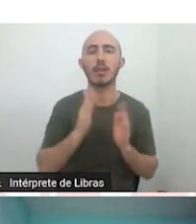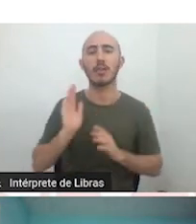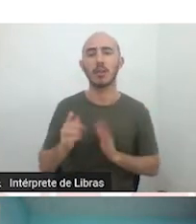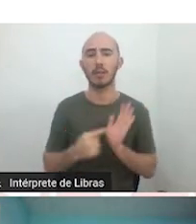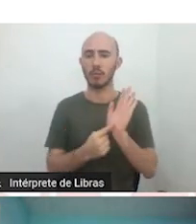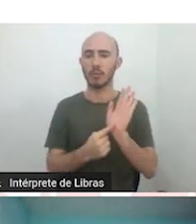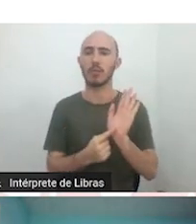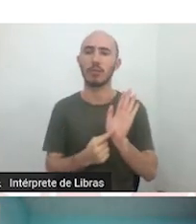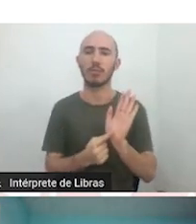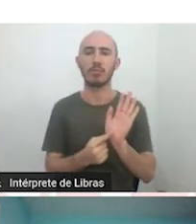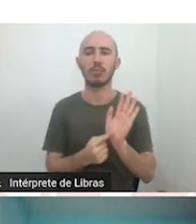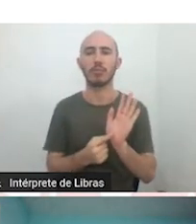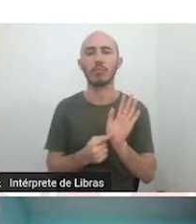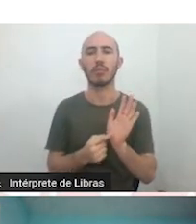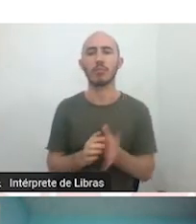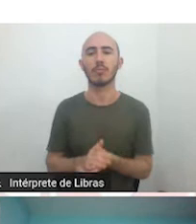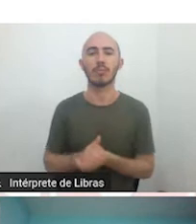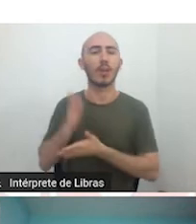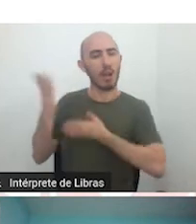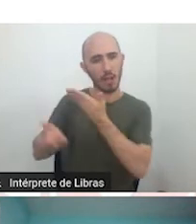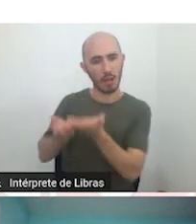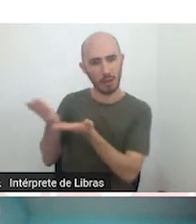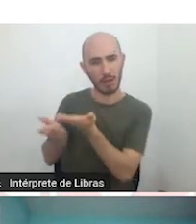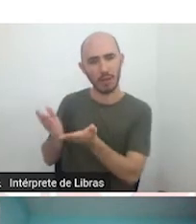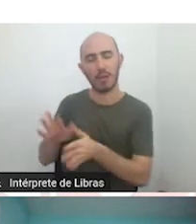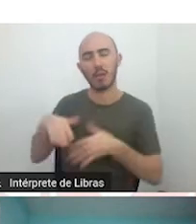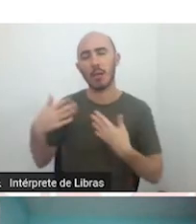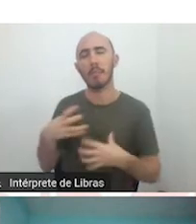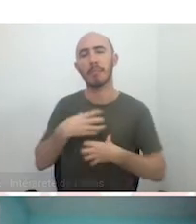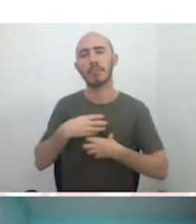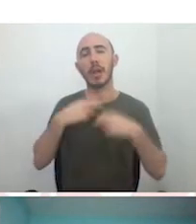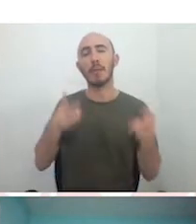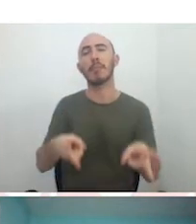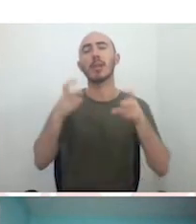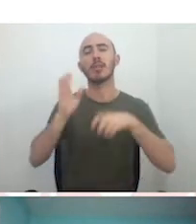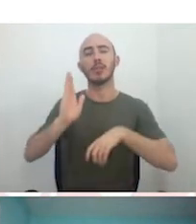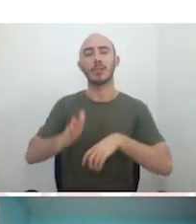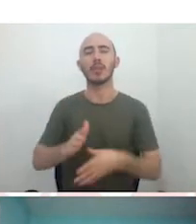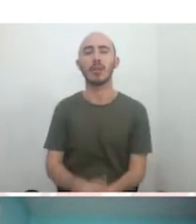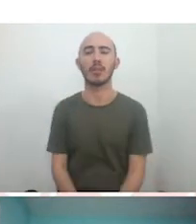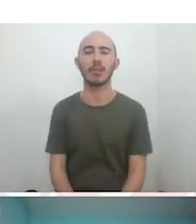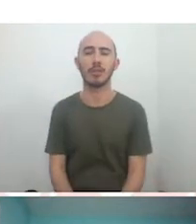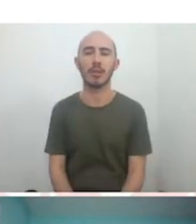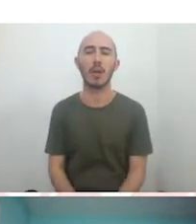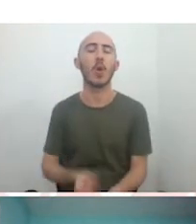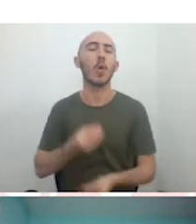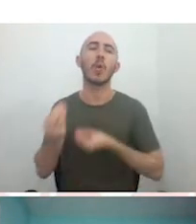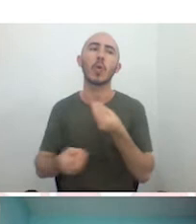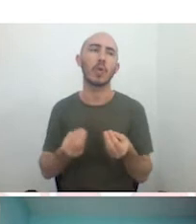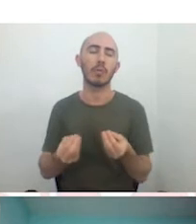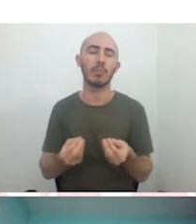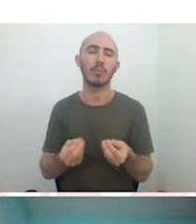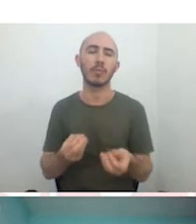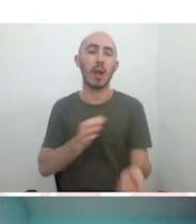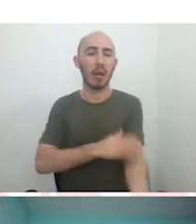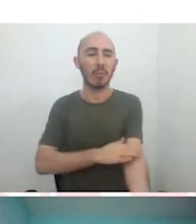certo? Então, e os pacientes também que têm sinais de sepse, né, de Seres, pressão baixa, alteração do nível de